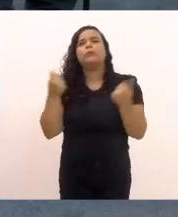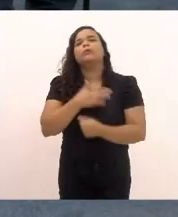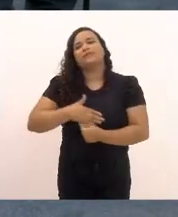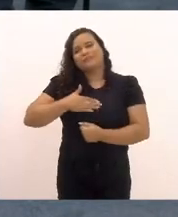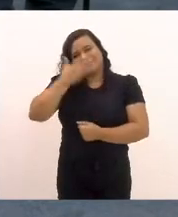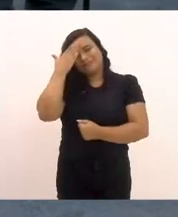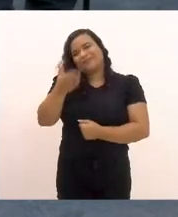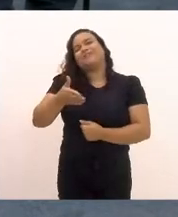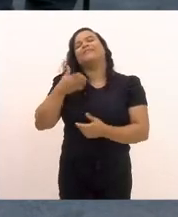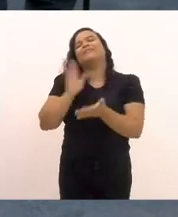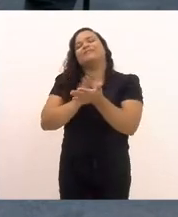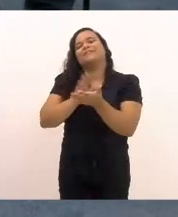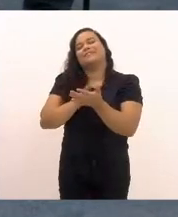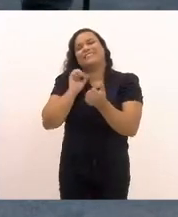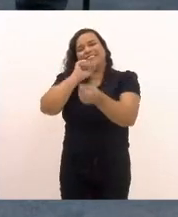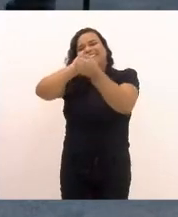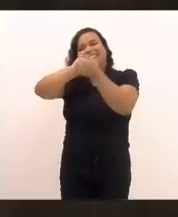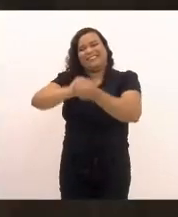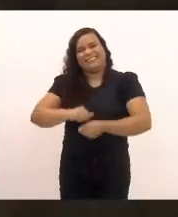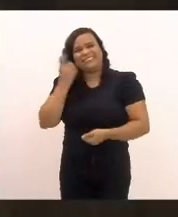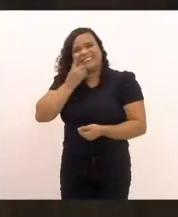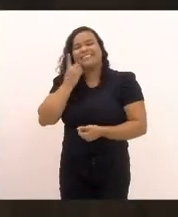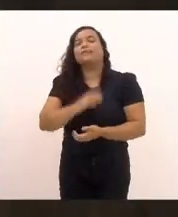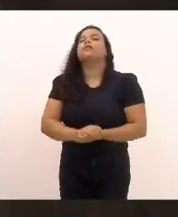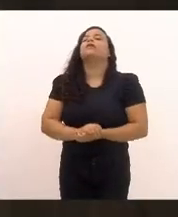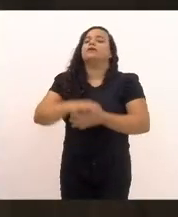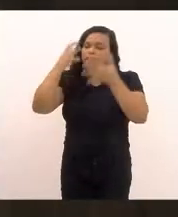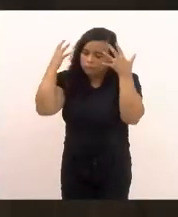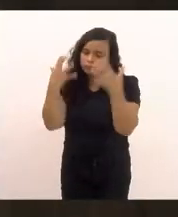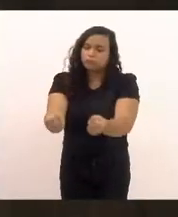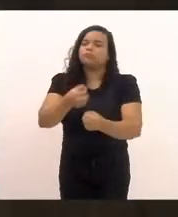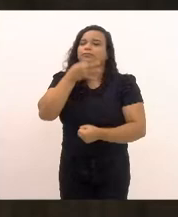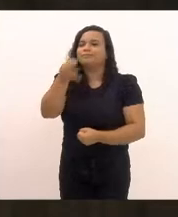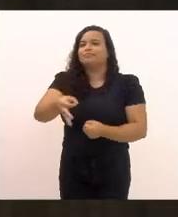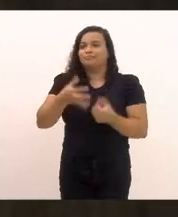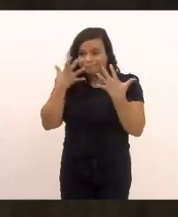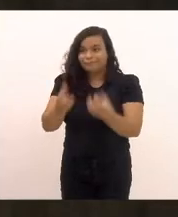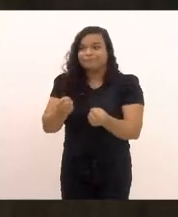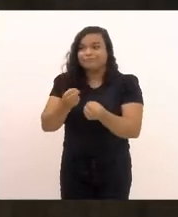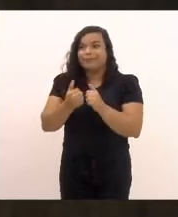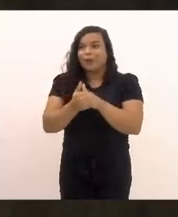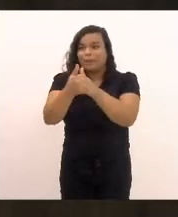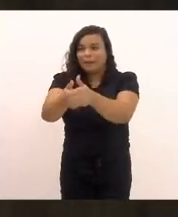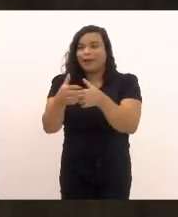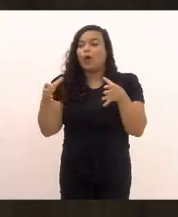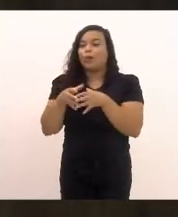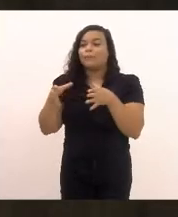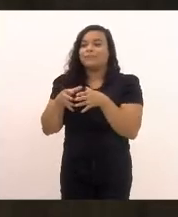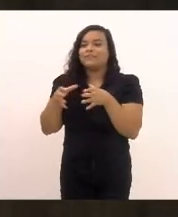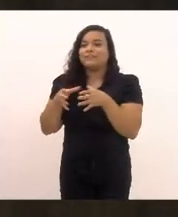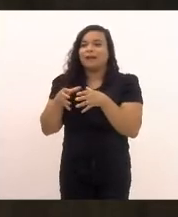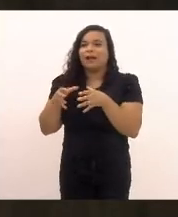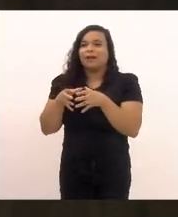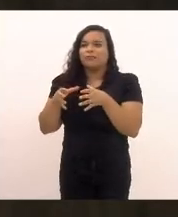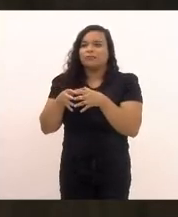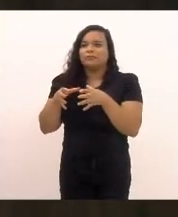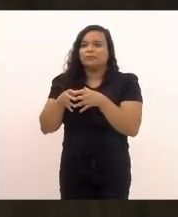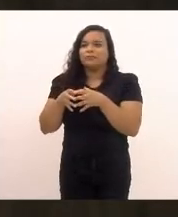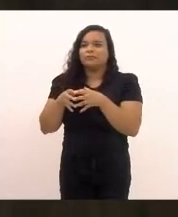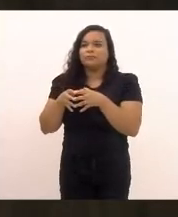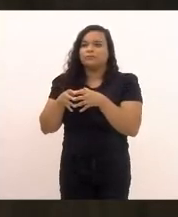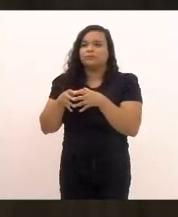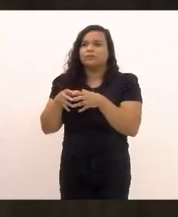Parabéns, deputado. Tamo junto. Parecer favorável. Acompanho a Comissão de